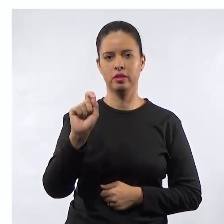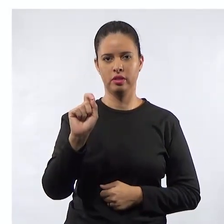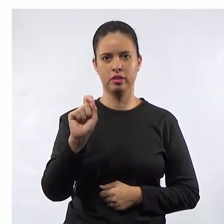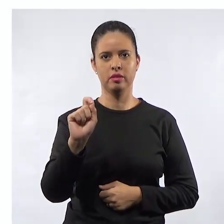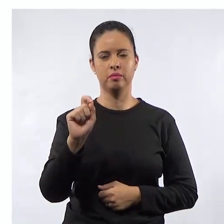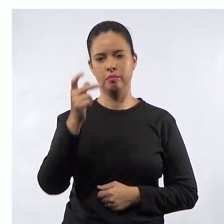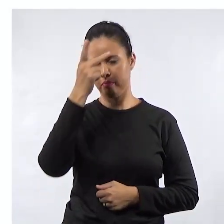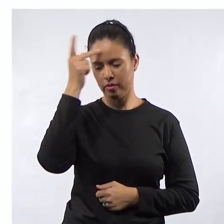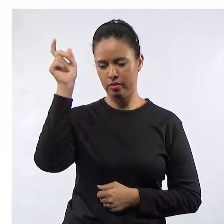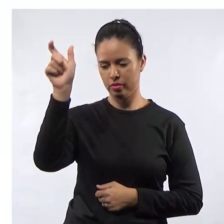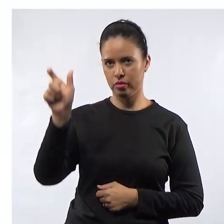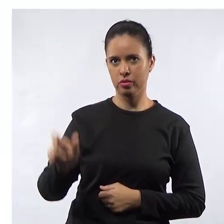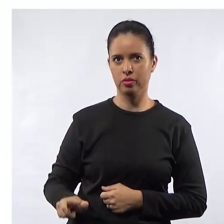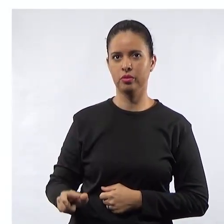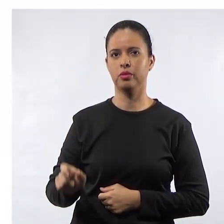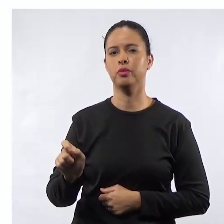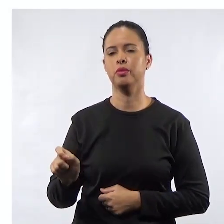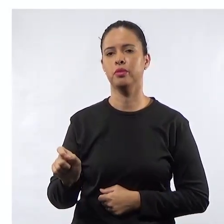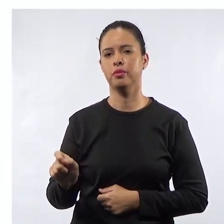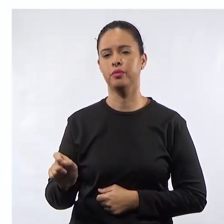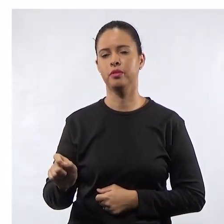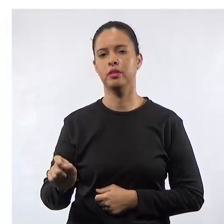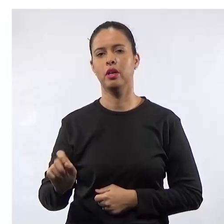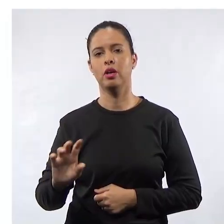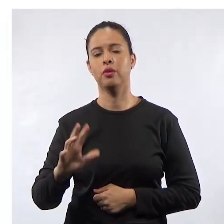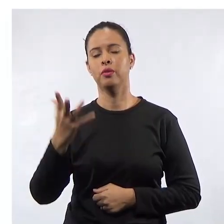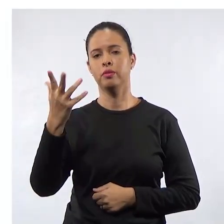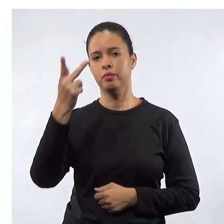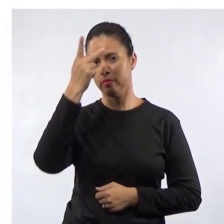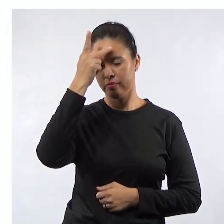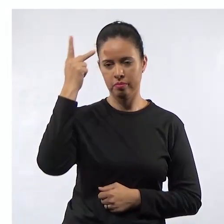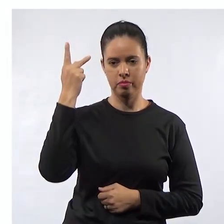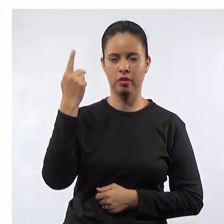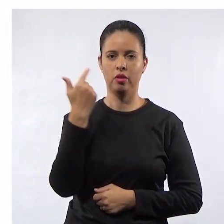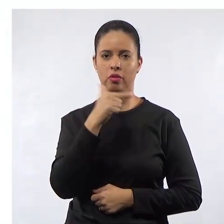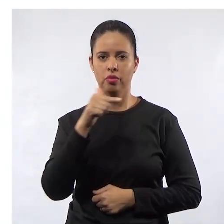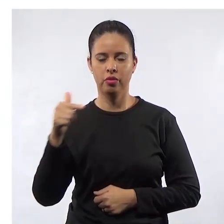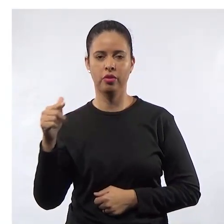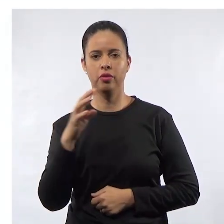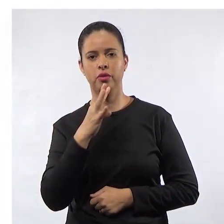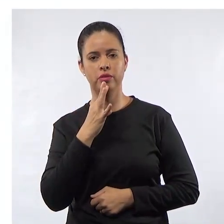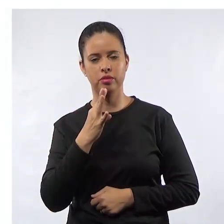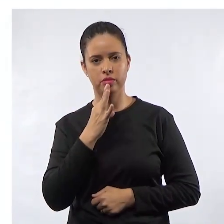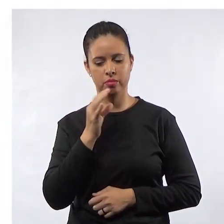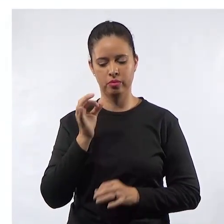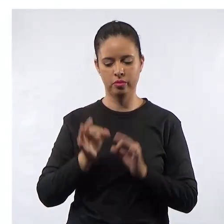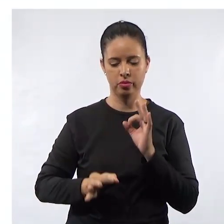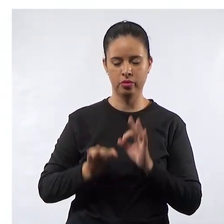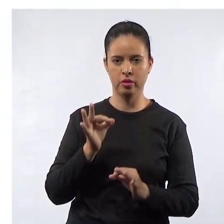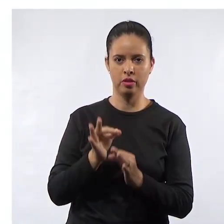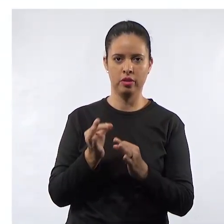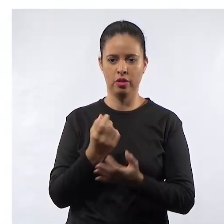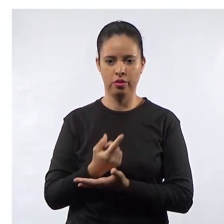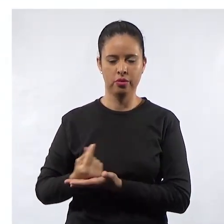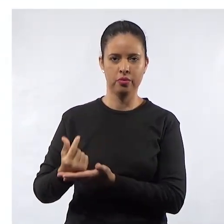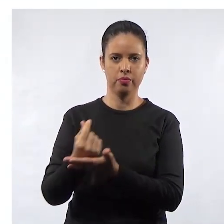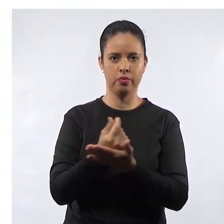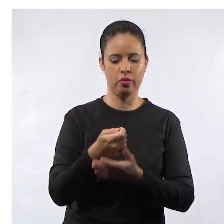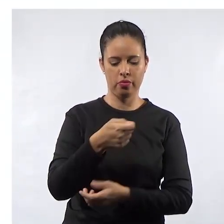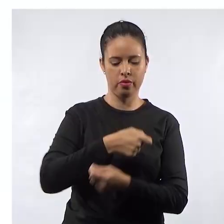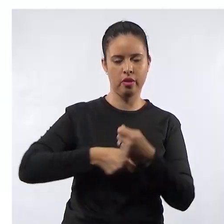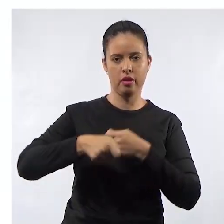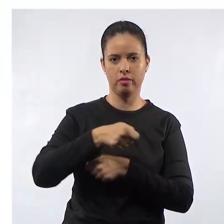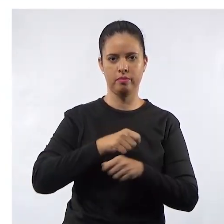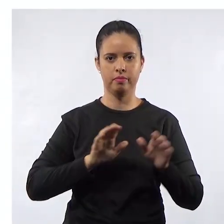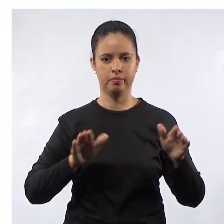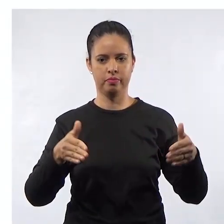jurídica, né? Vulnerabilidade jurídica acontece quando a pessoa não possui conhecimentos jurídicos,